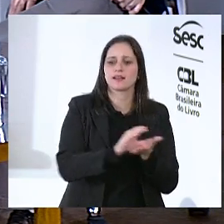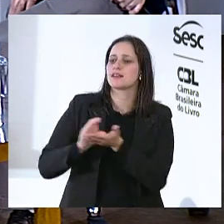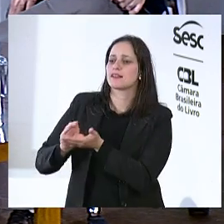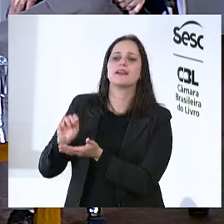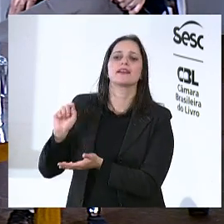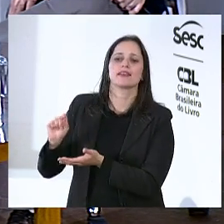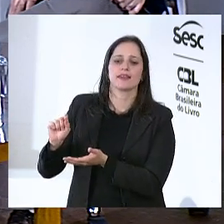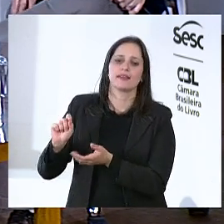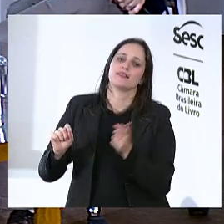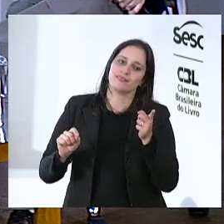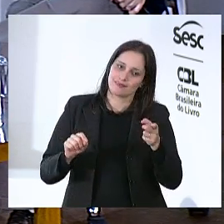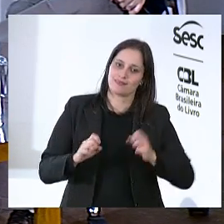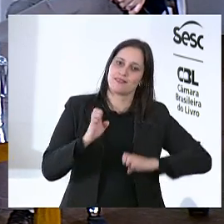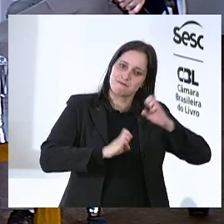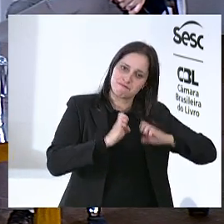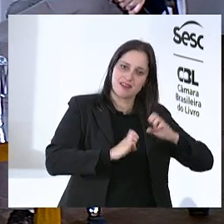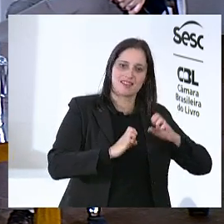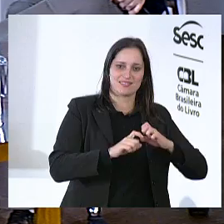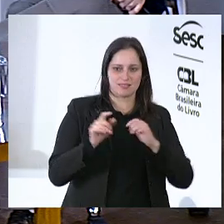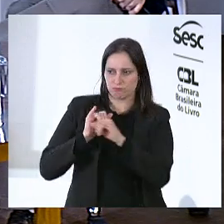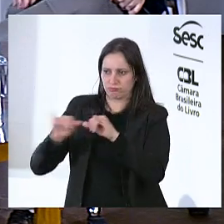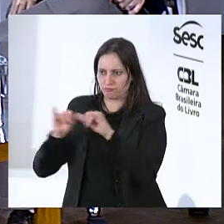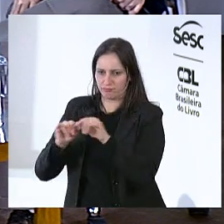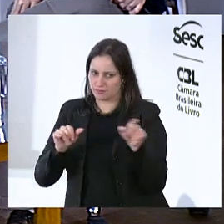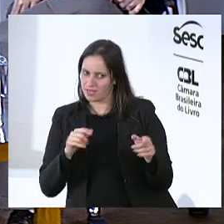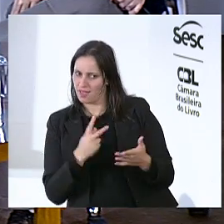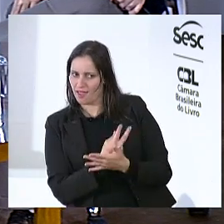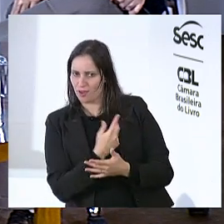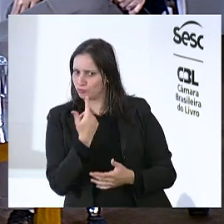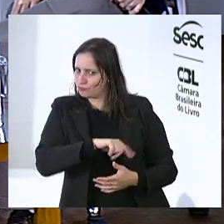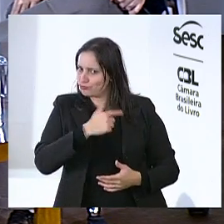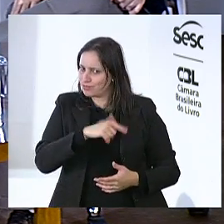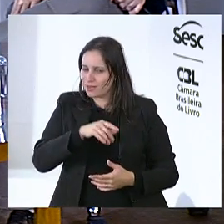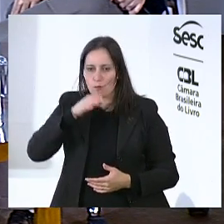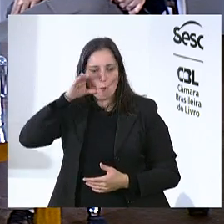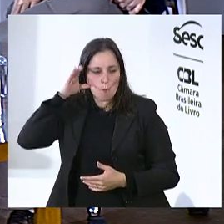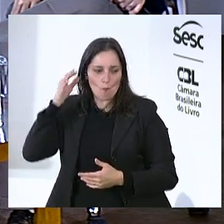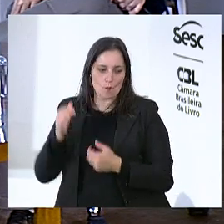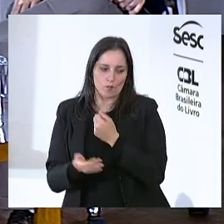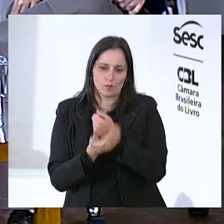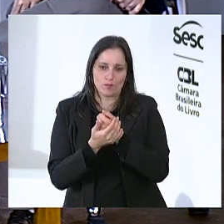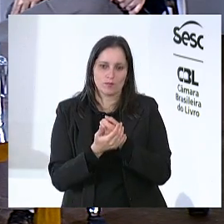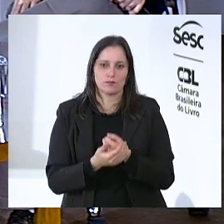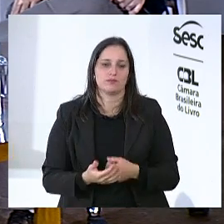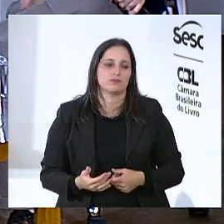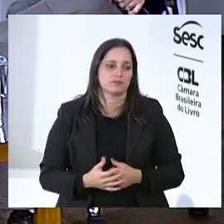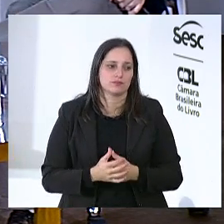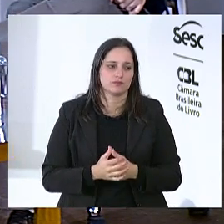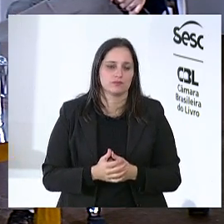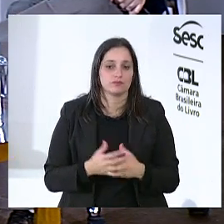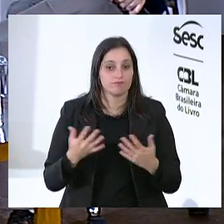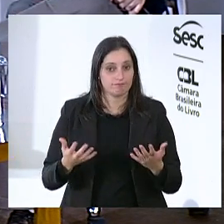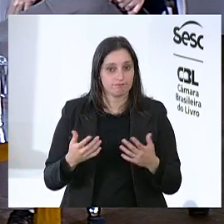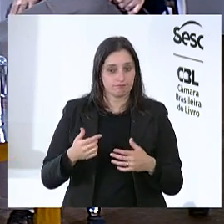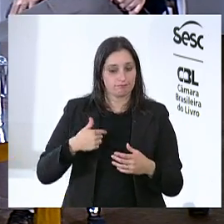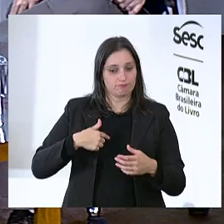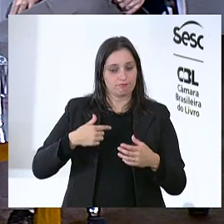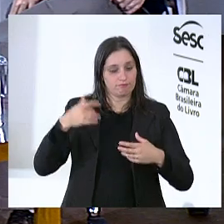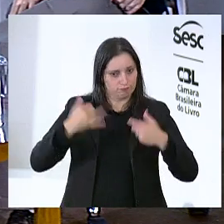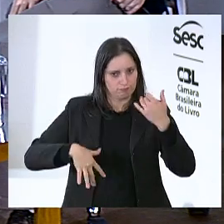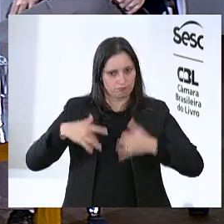coisa, digamos, fica discreta, né? Mas, para mim, o eixo interessante é como se articulam